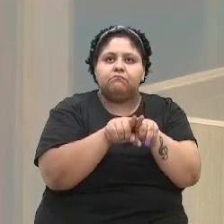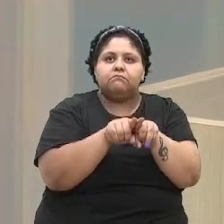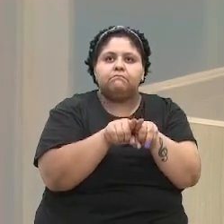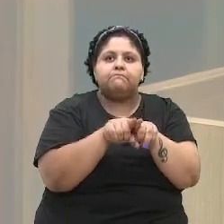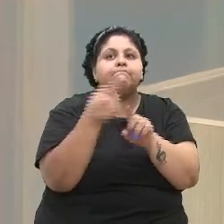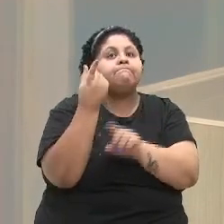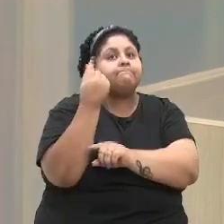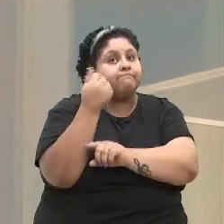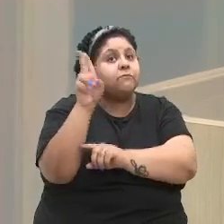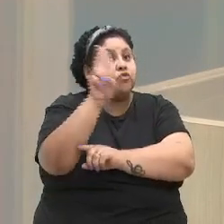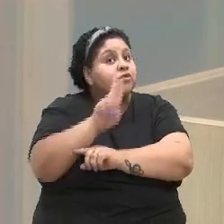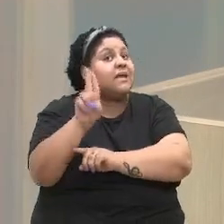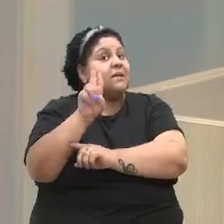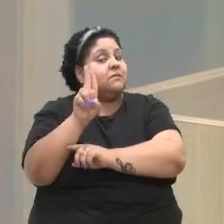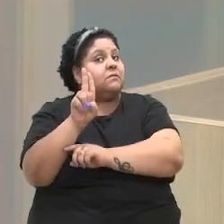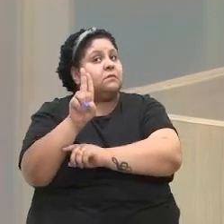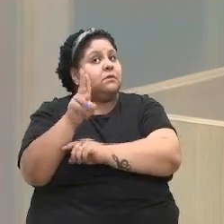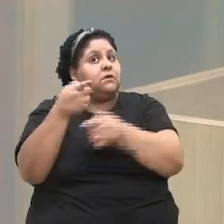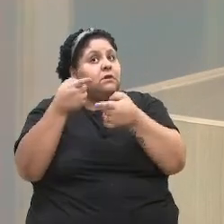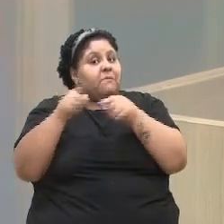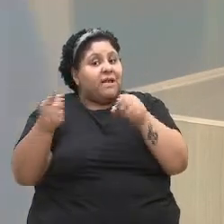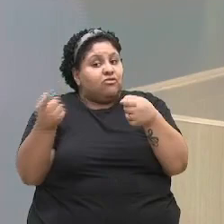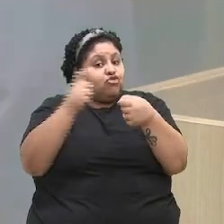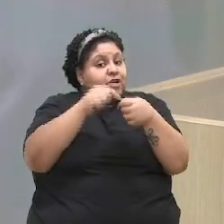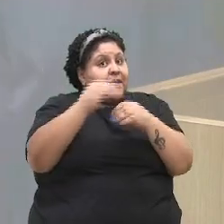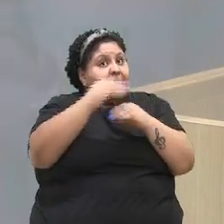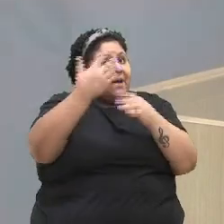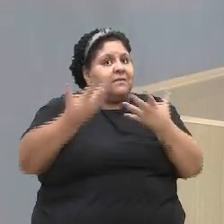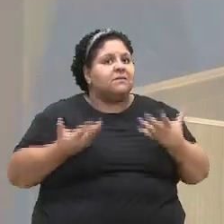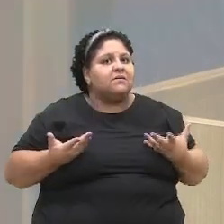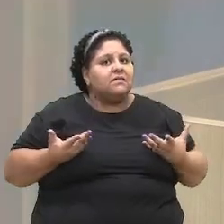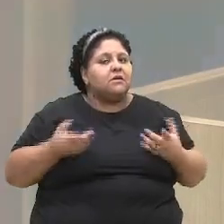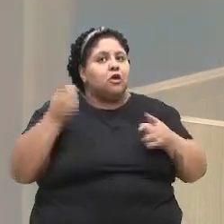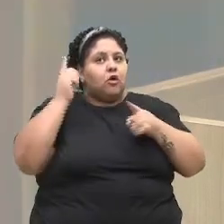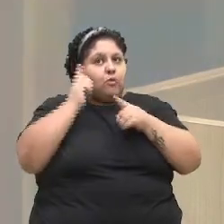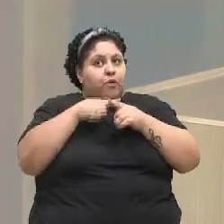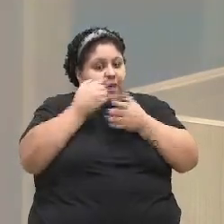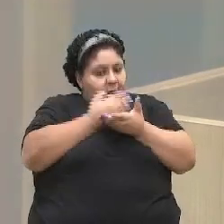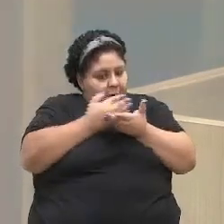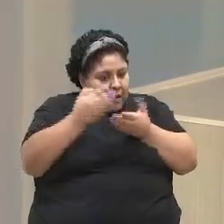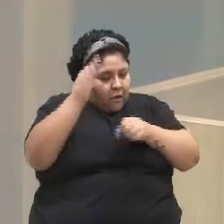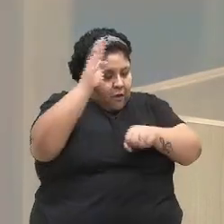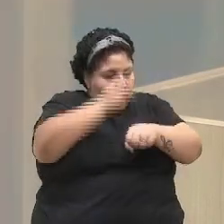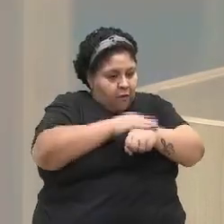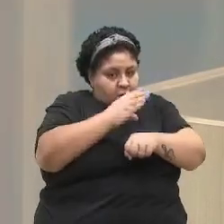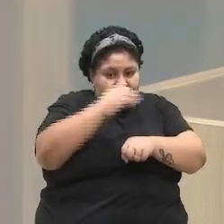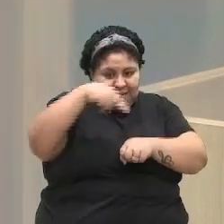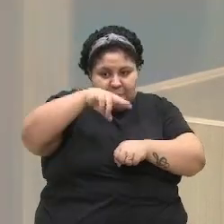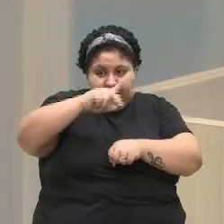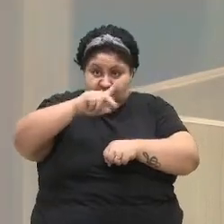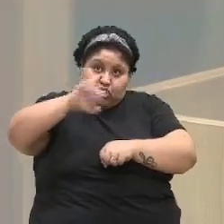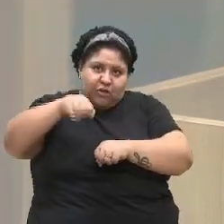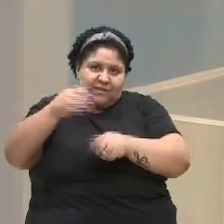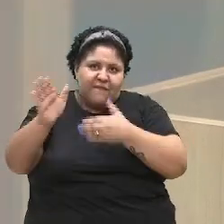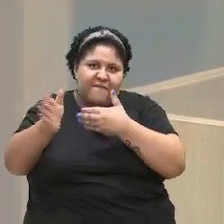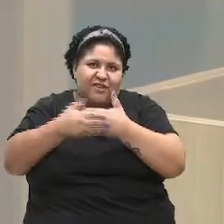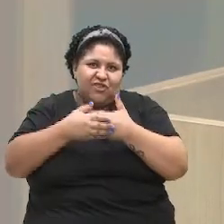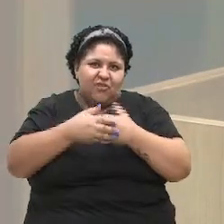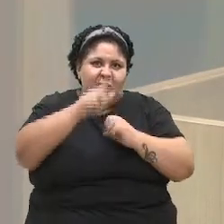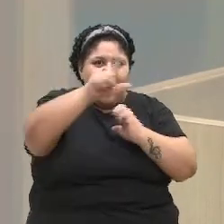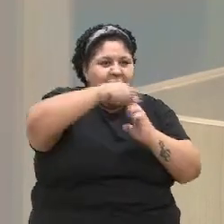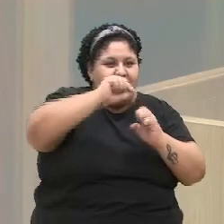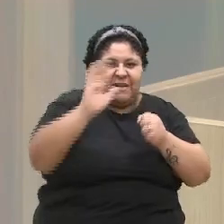esse dinheiro é usado para isso mas ele não vem mais porque a partir do momento que o CNPJ fechou não vem